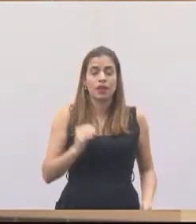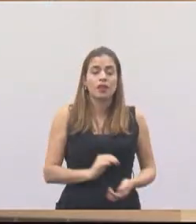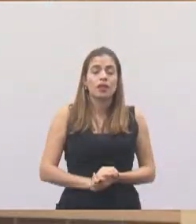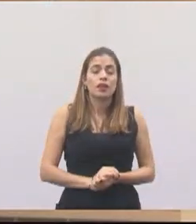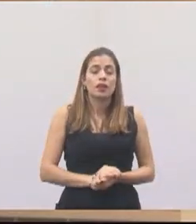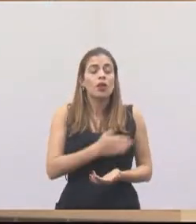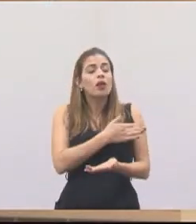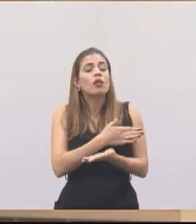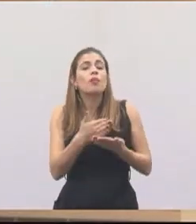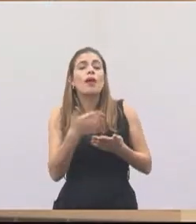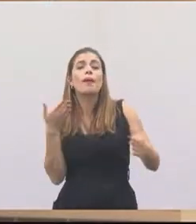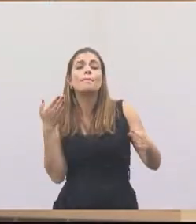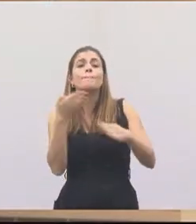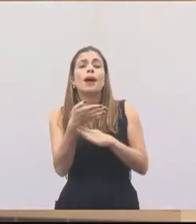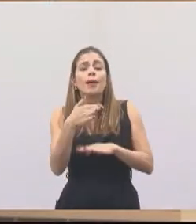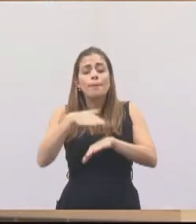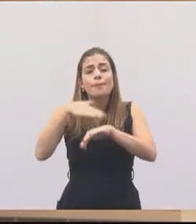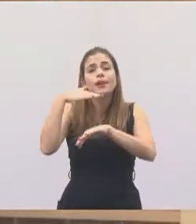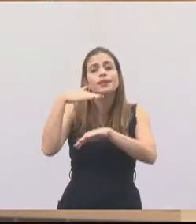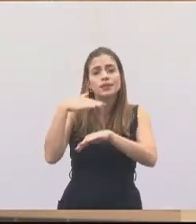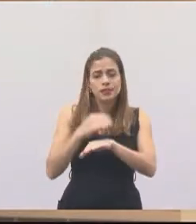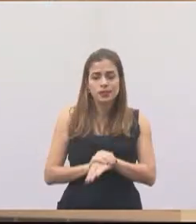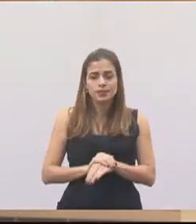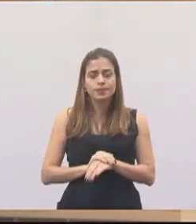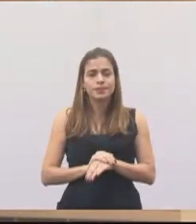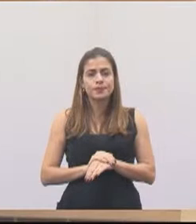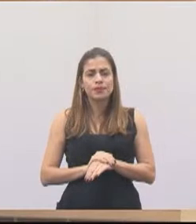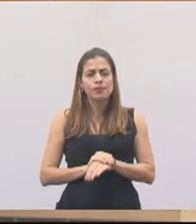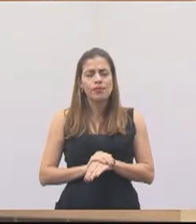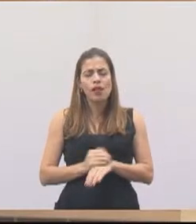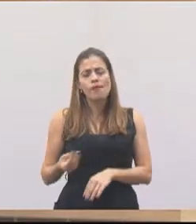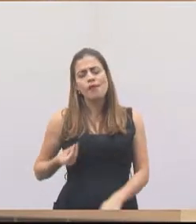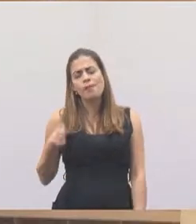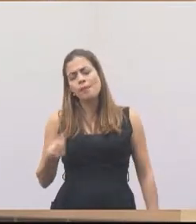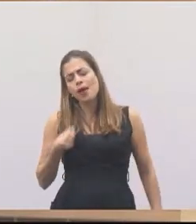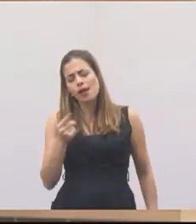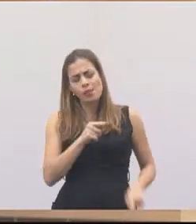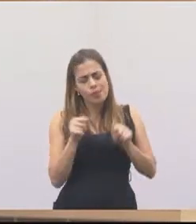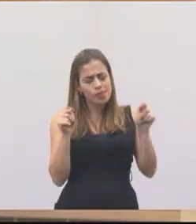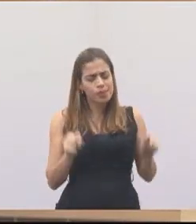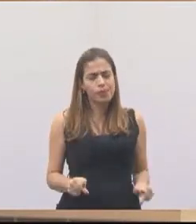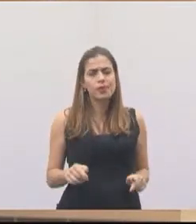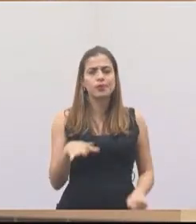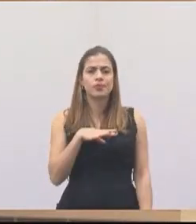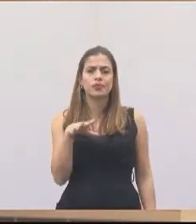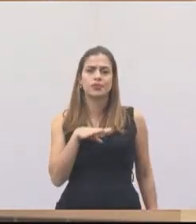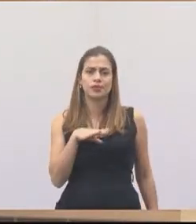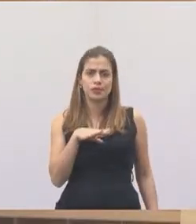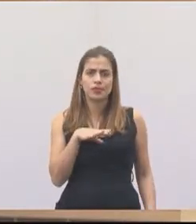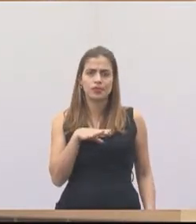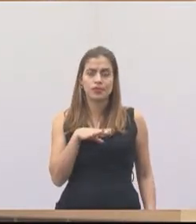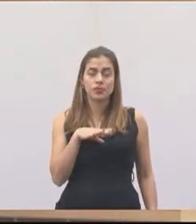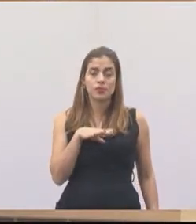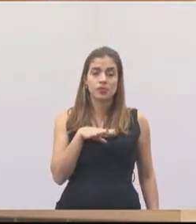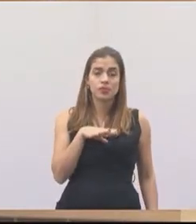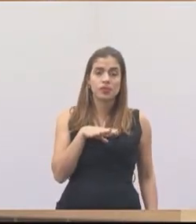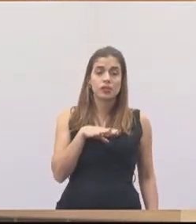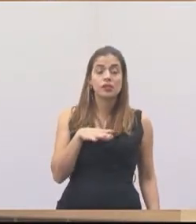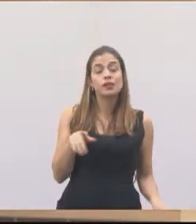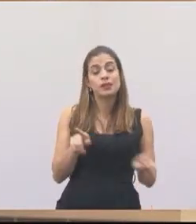que comece a participar um pouquinho mais da vida pública da nossa cidade e